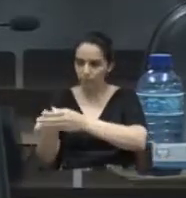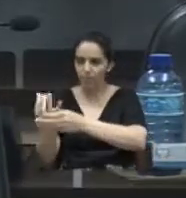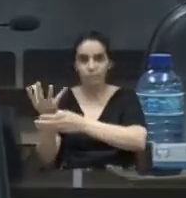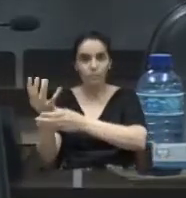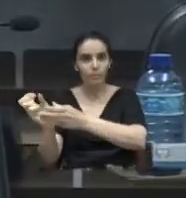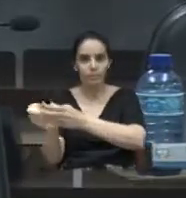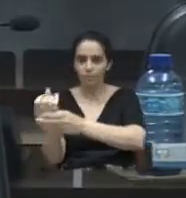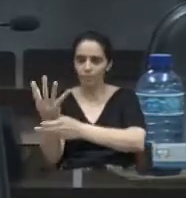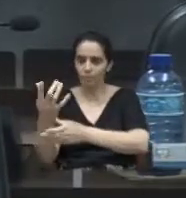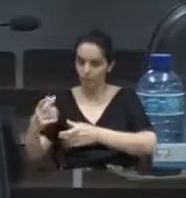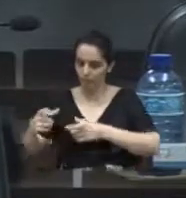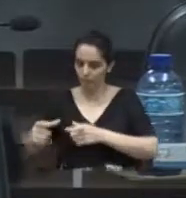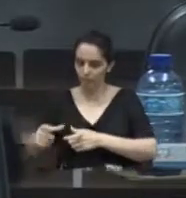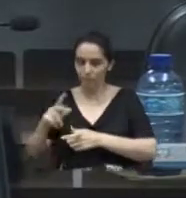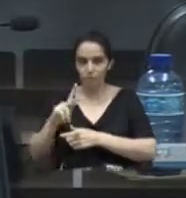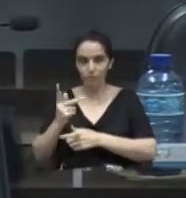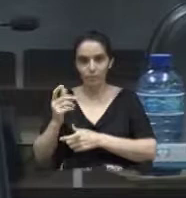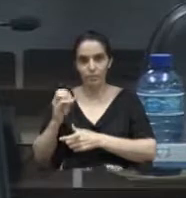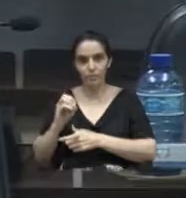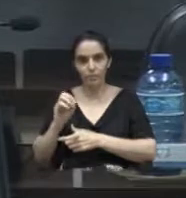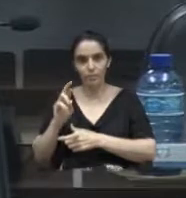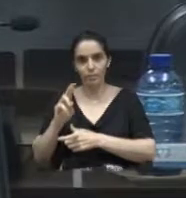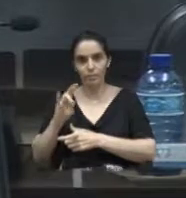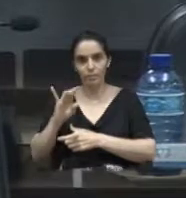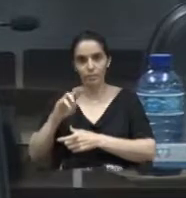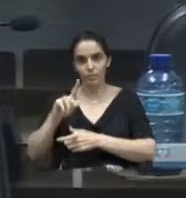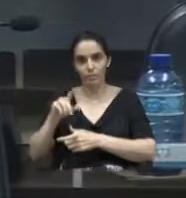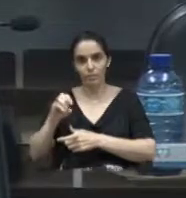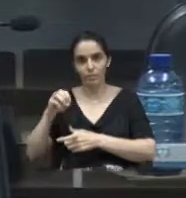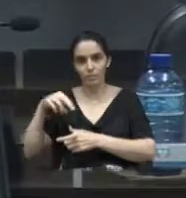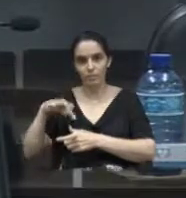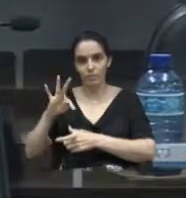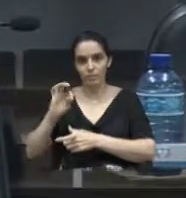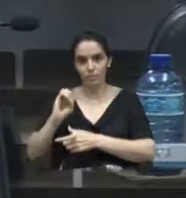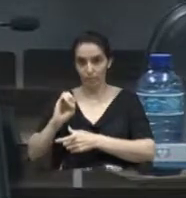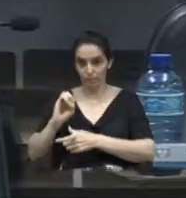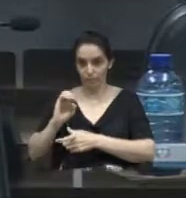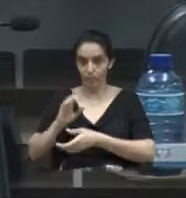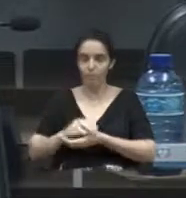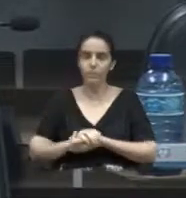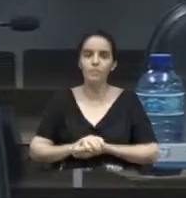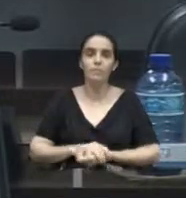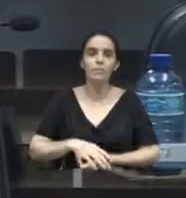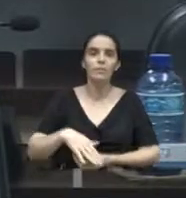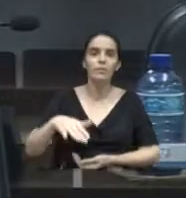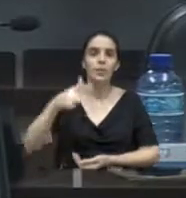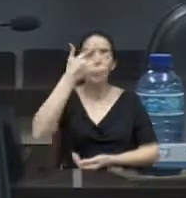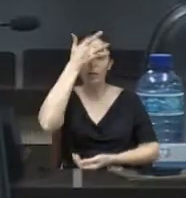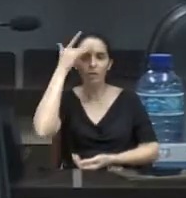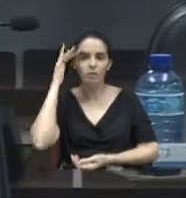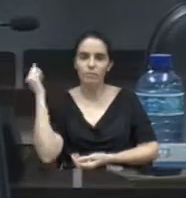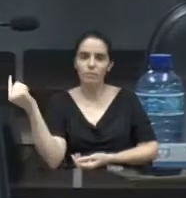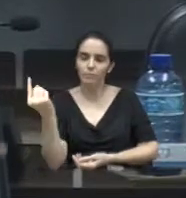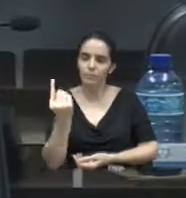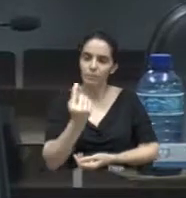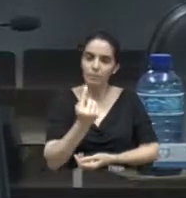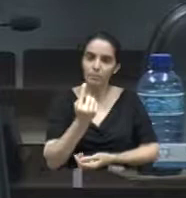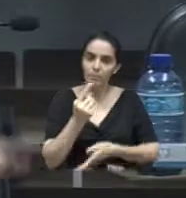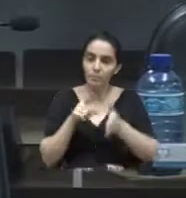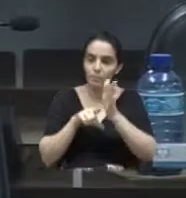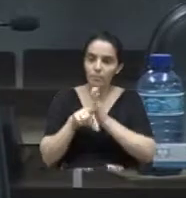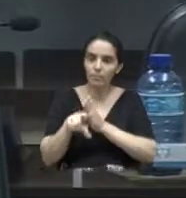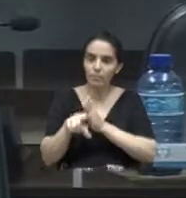neste bairro aqui do Novo Horizonte, nós fomos procurados por alguns munícipes do bairro que já têm a